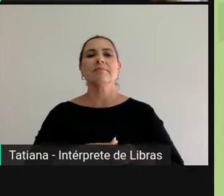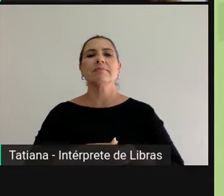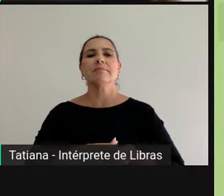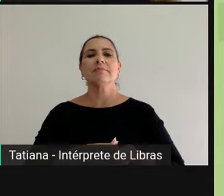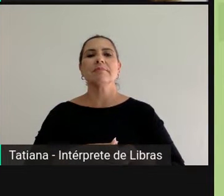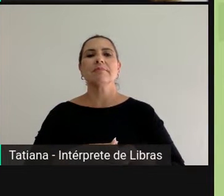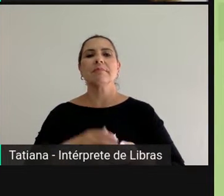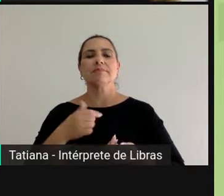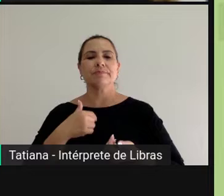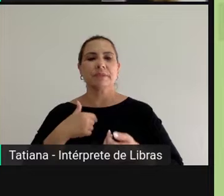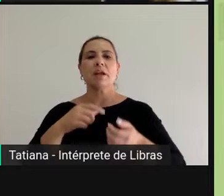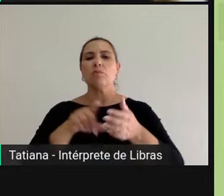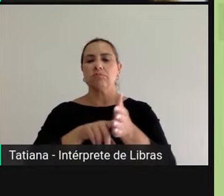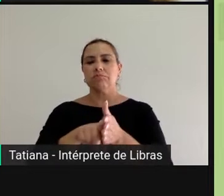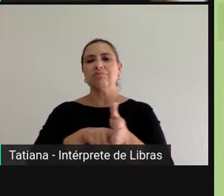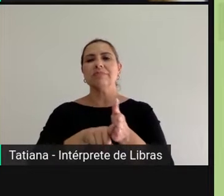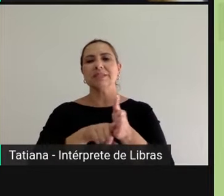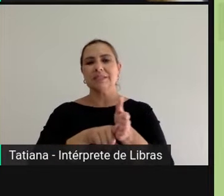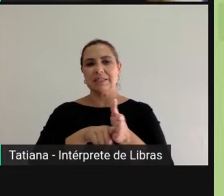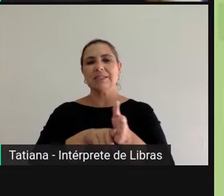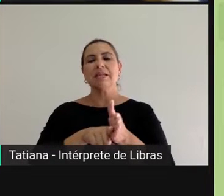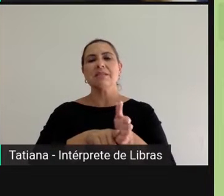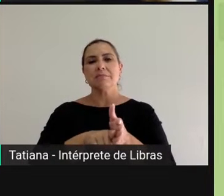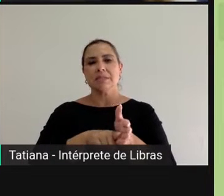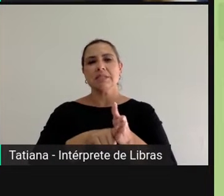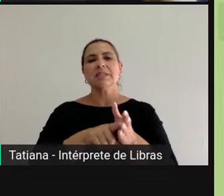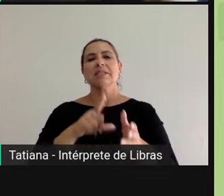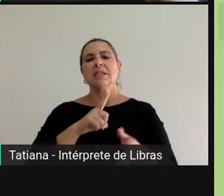As pesquisas, né? Existem